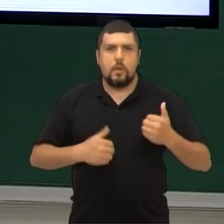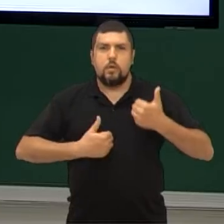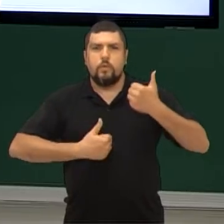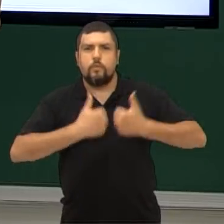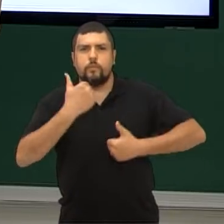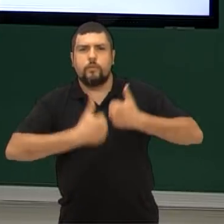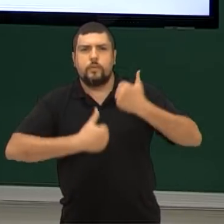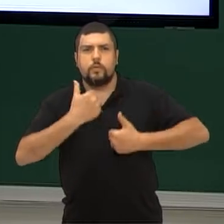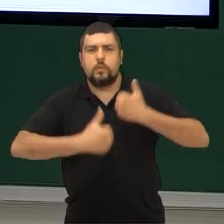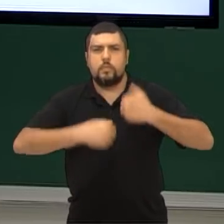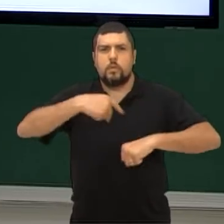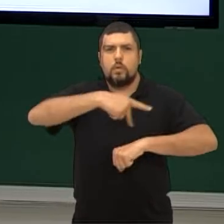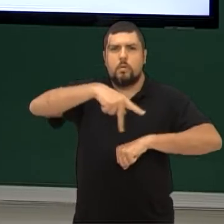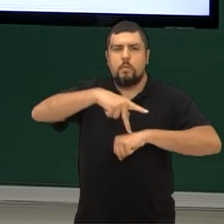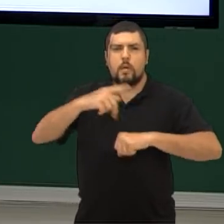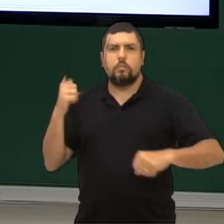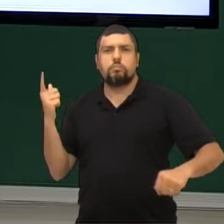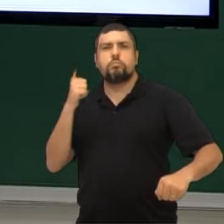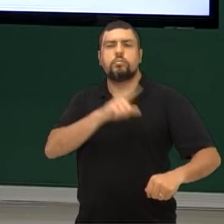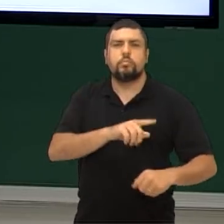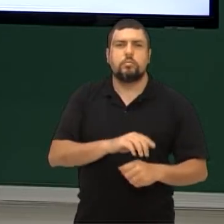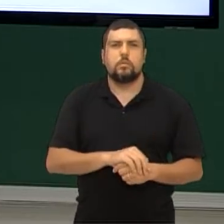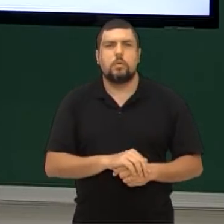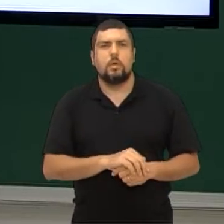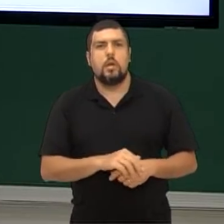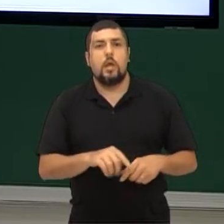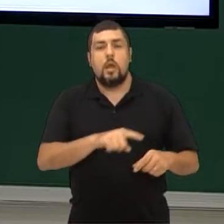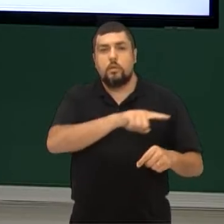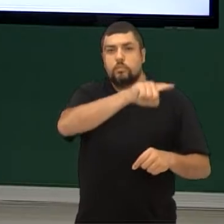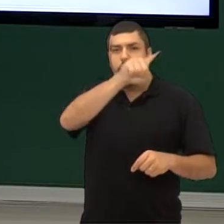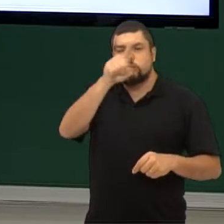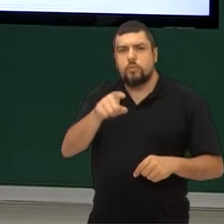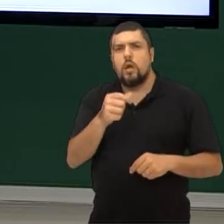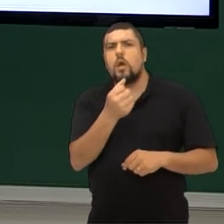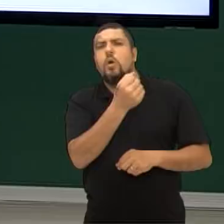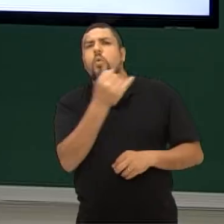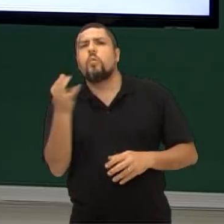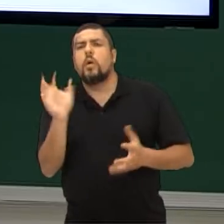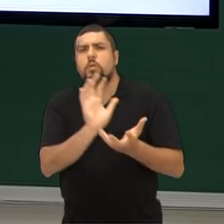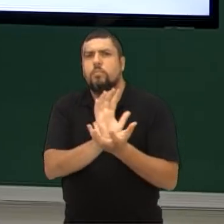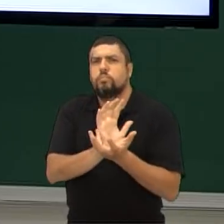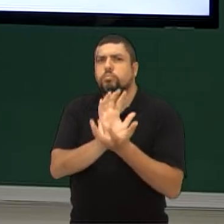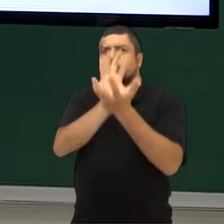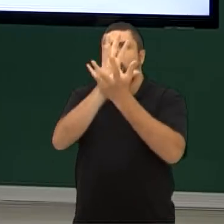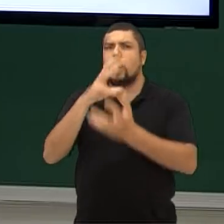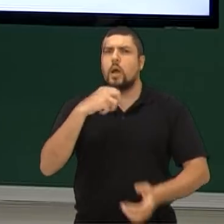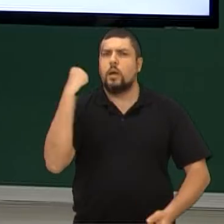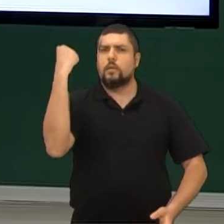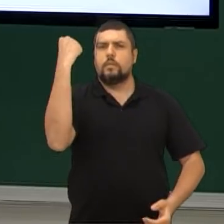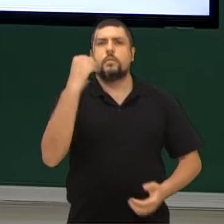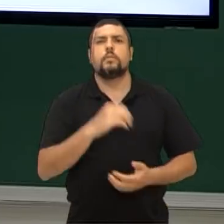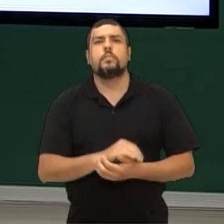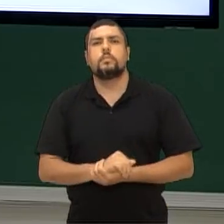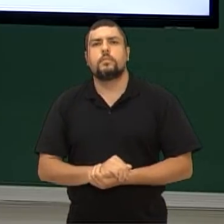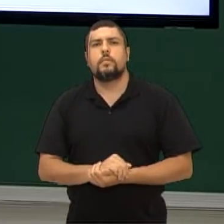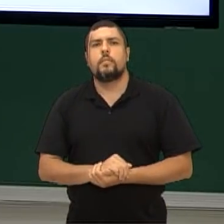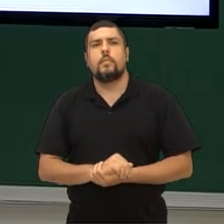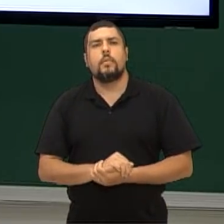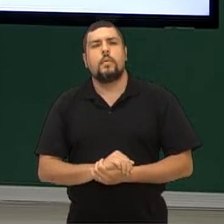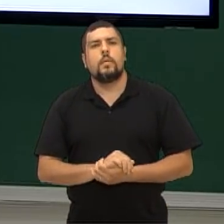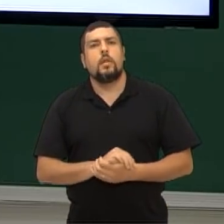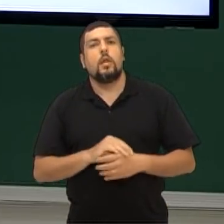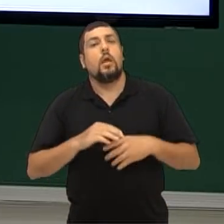segunda coluna vertical, a quantidade de Copas do mundo que cada uma delas ganhou. A fonte, FIFA. Então ali vai